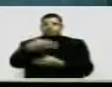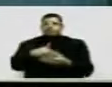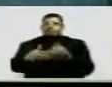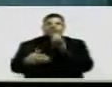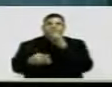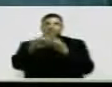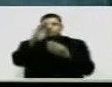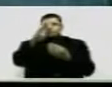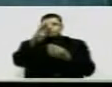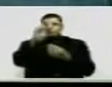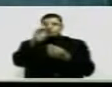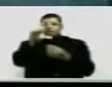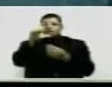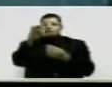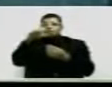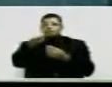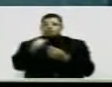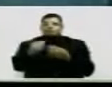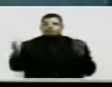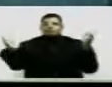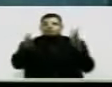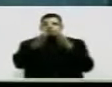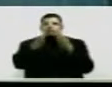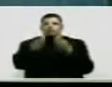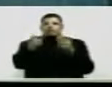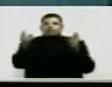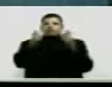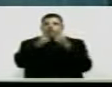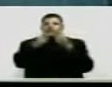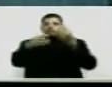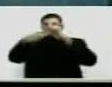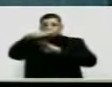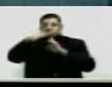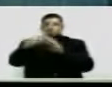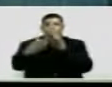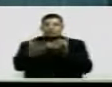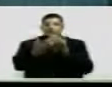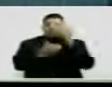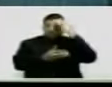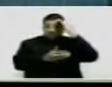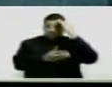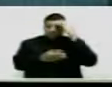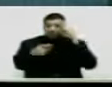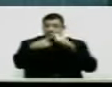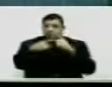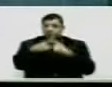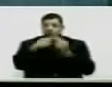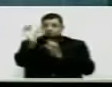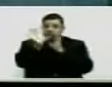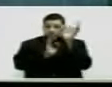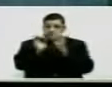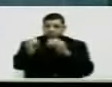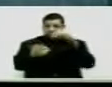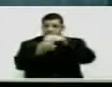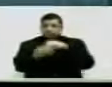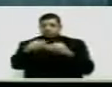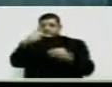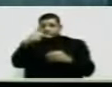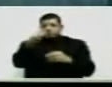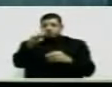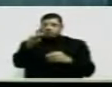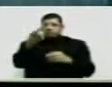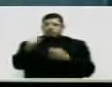as beneficiárias do Fundo da Micro e Pequena Empresa. Eu queria entender por que que os projetos não entram na